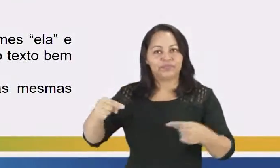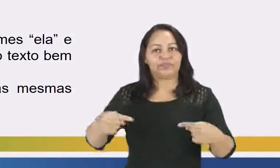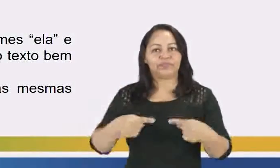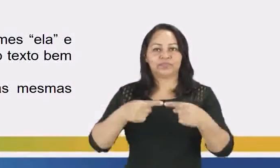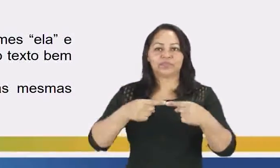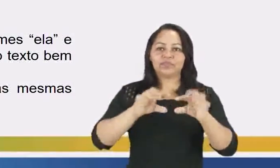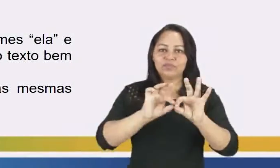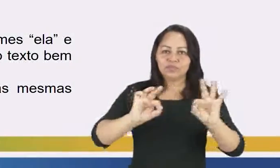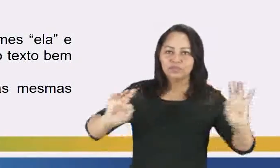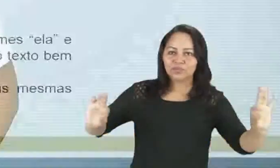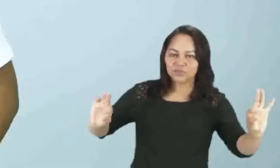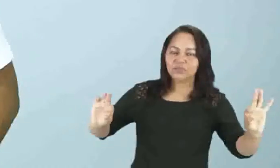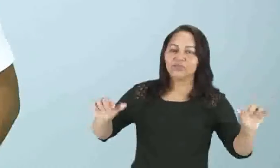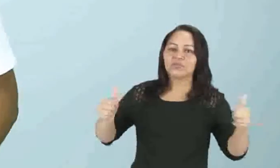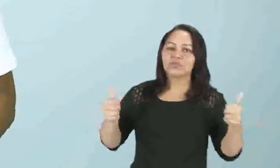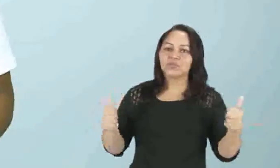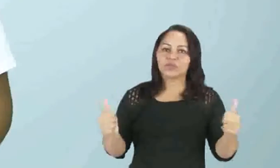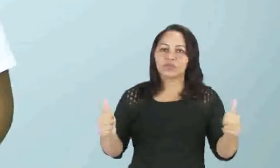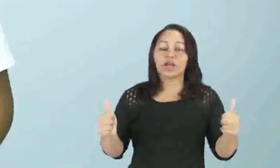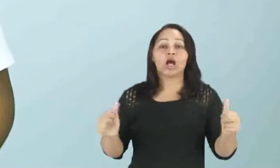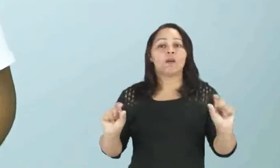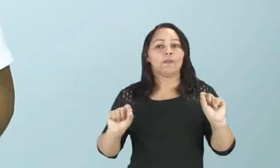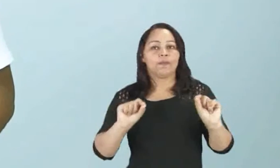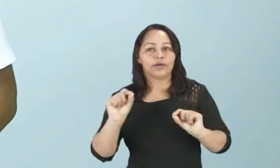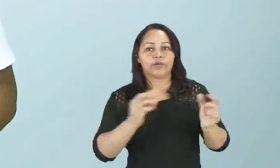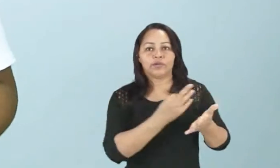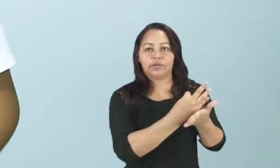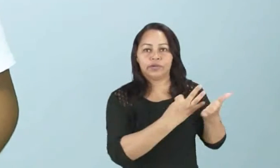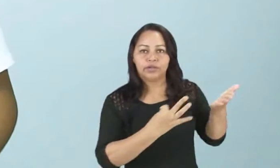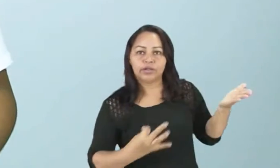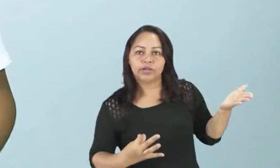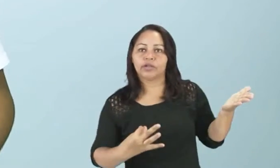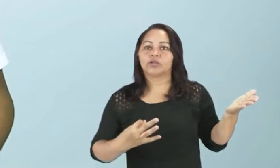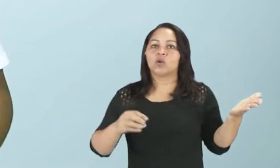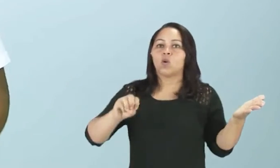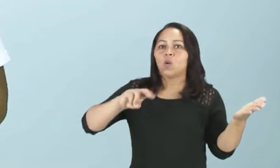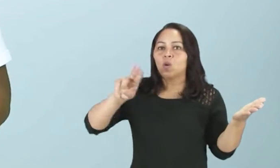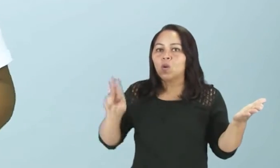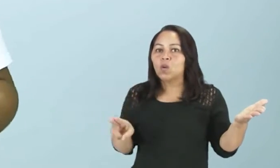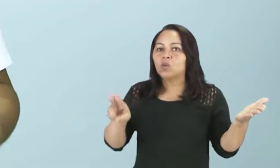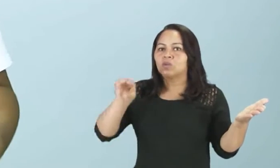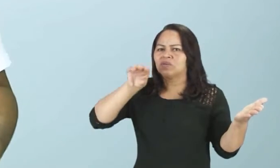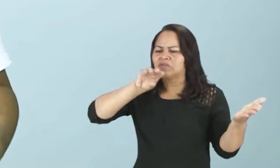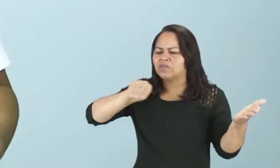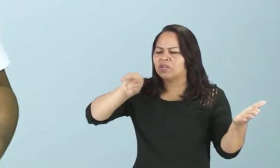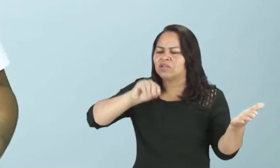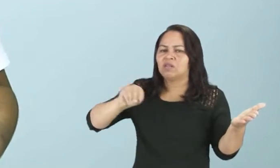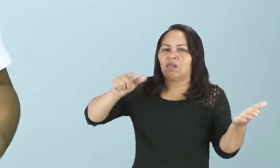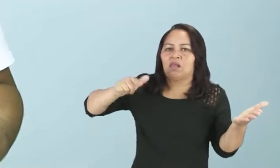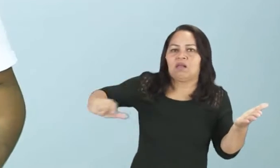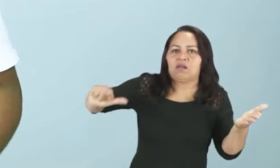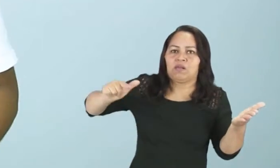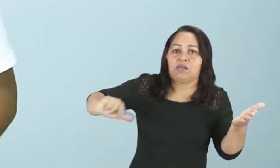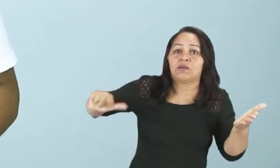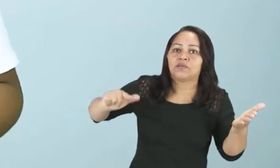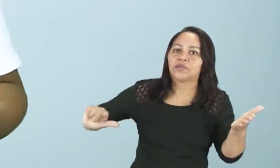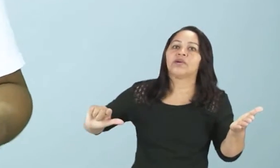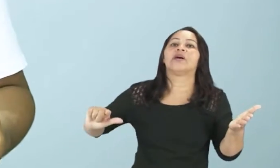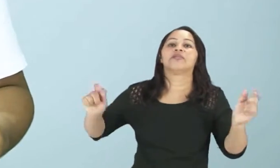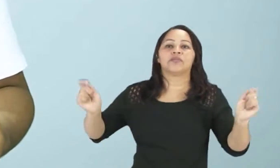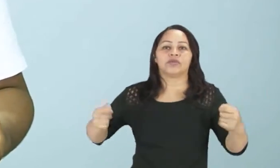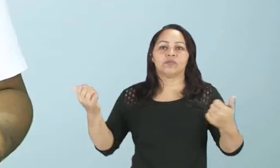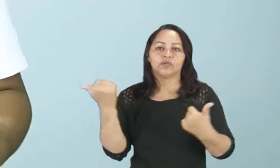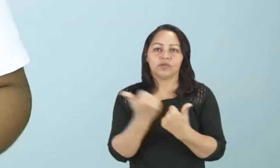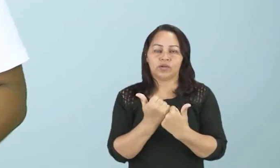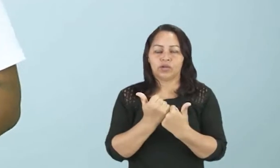mesmas funções. Então, para que o nosso texto, ou para que nossa fala não se torne tão repetitivo, a gente faz uso